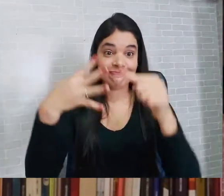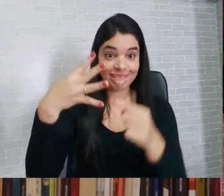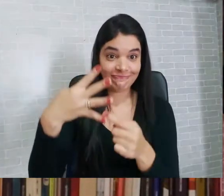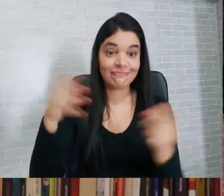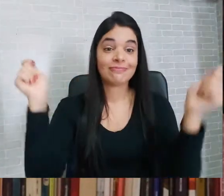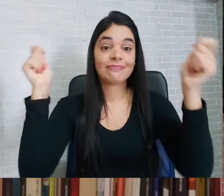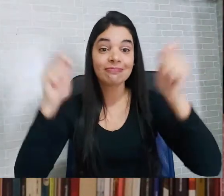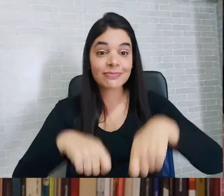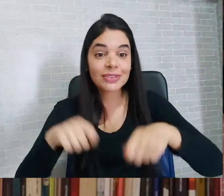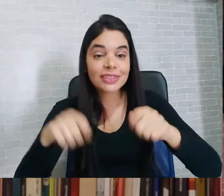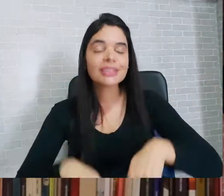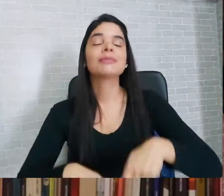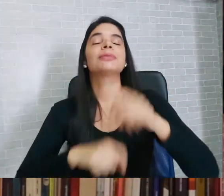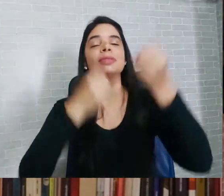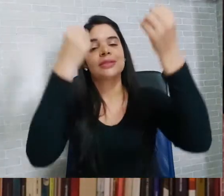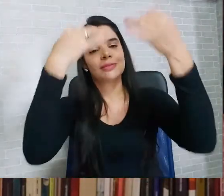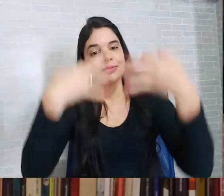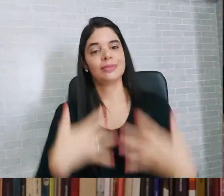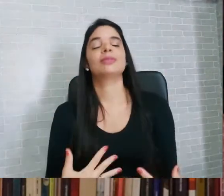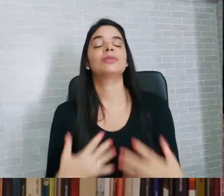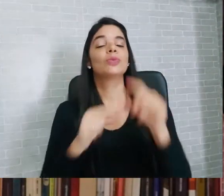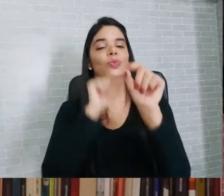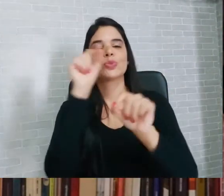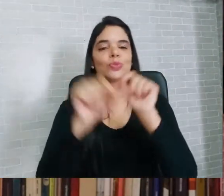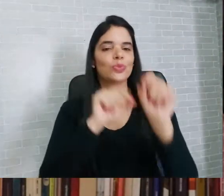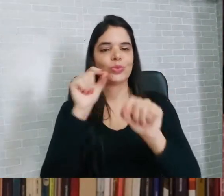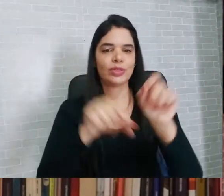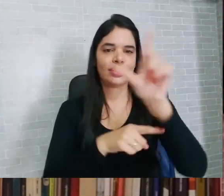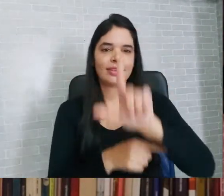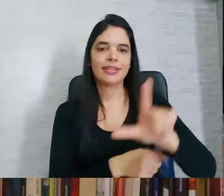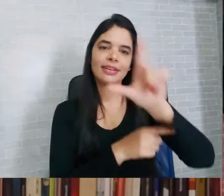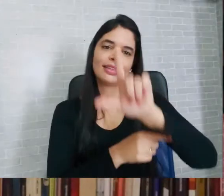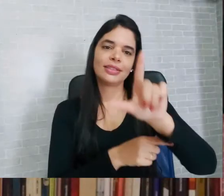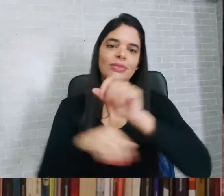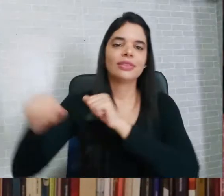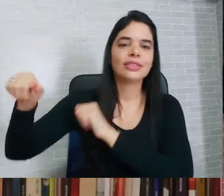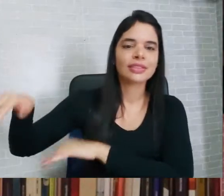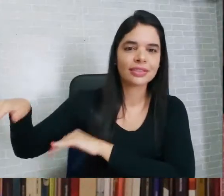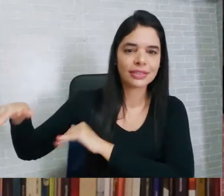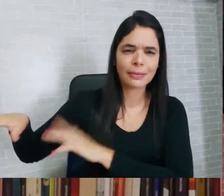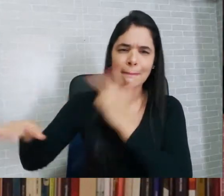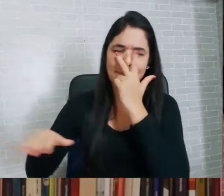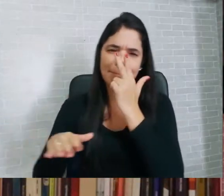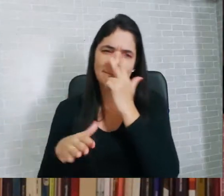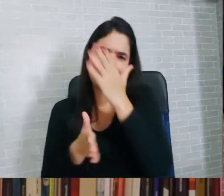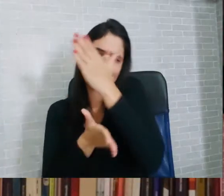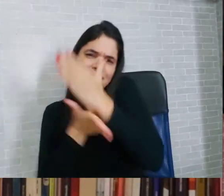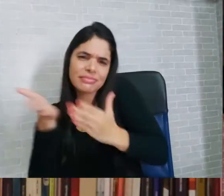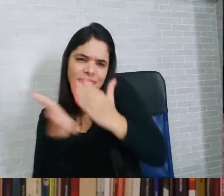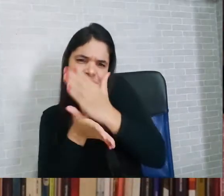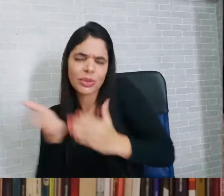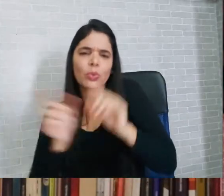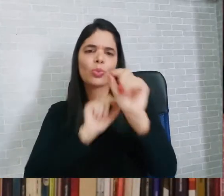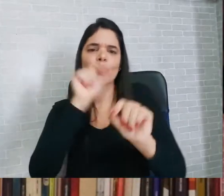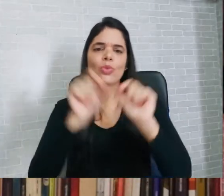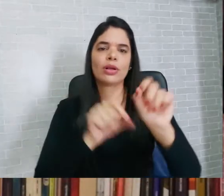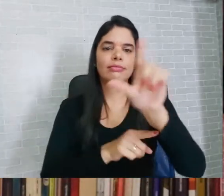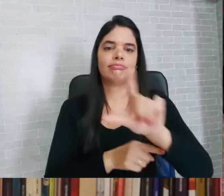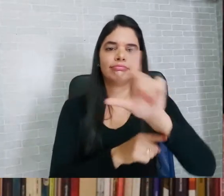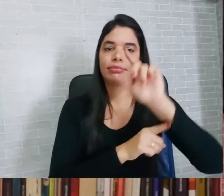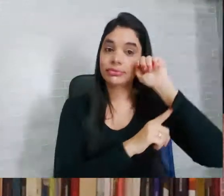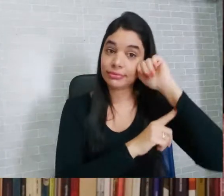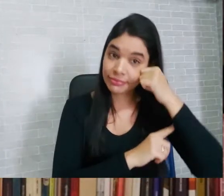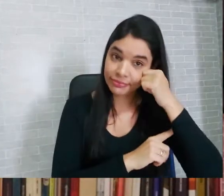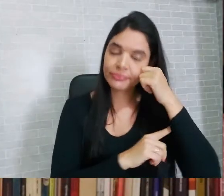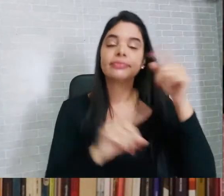possamos realmente demarcar a literatura da Guiana Francesa como uma parte da literatura negra. E aí, para a gente entrar em outros